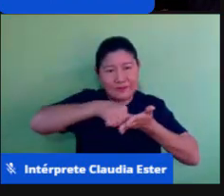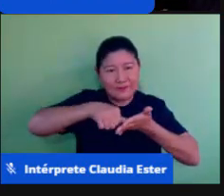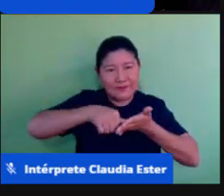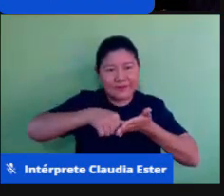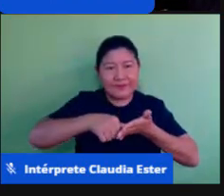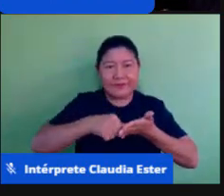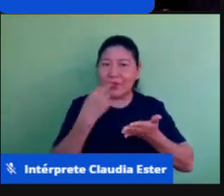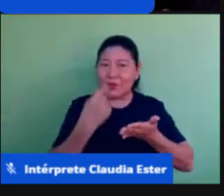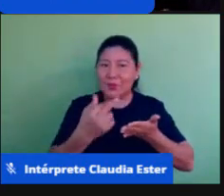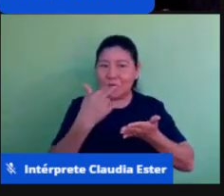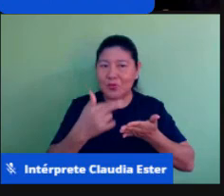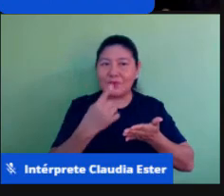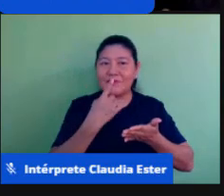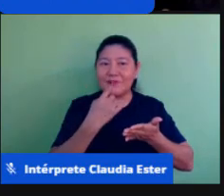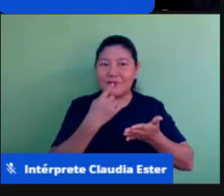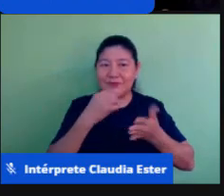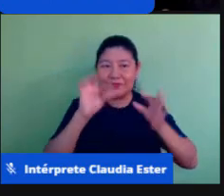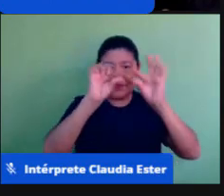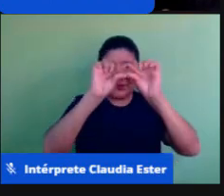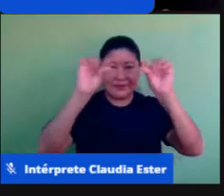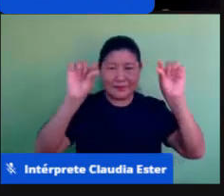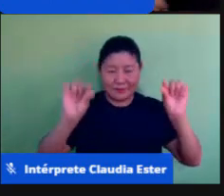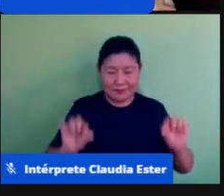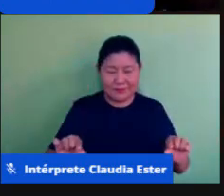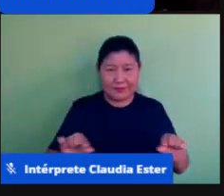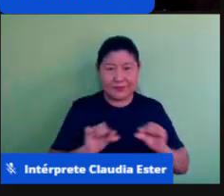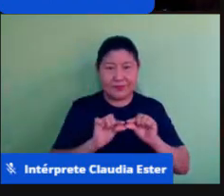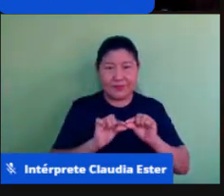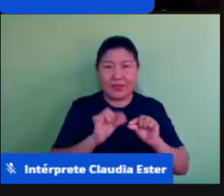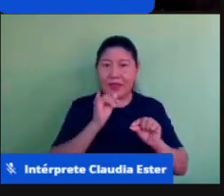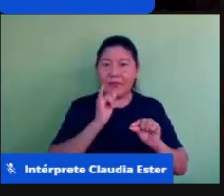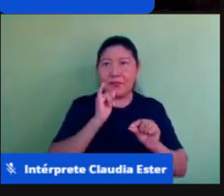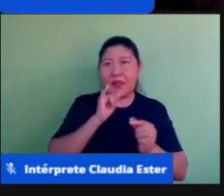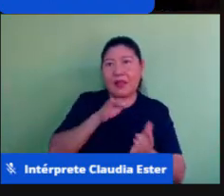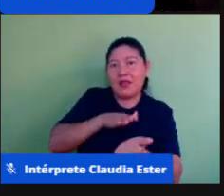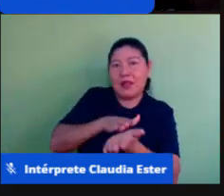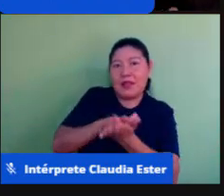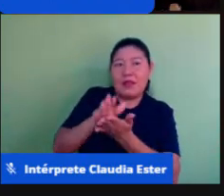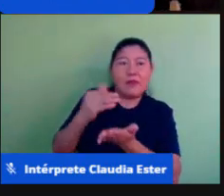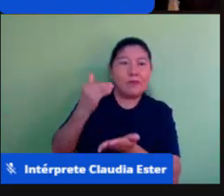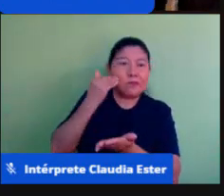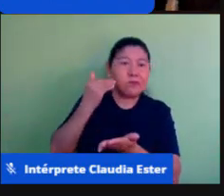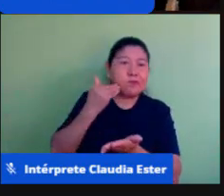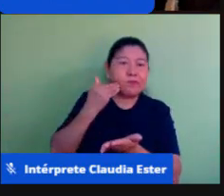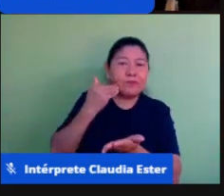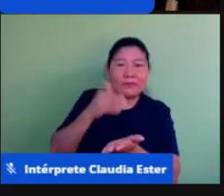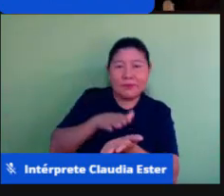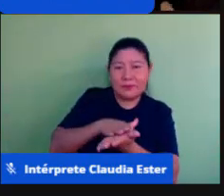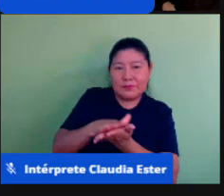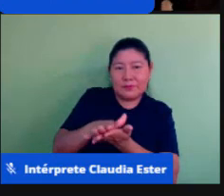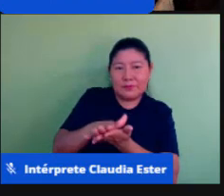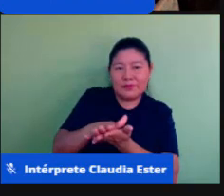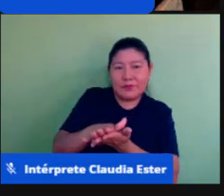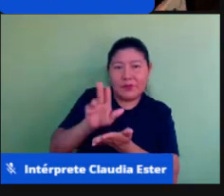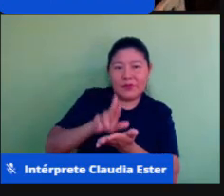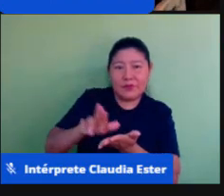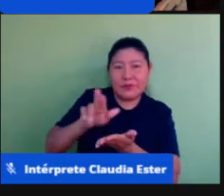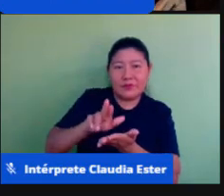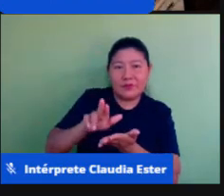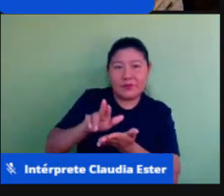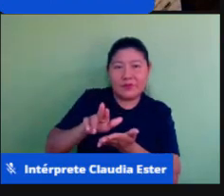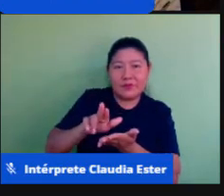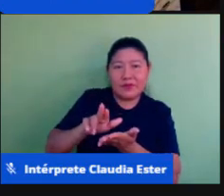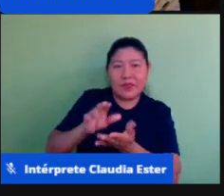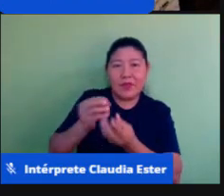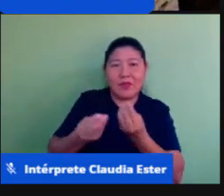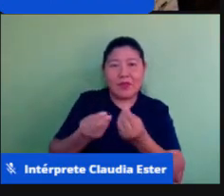E plastifiquei. Ai, mas eu não tenho plastificador. Eu também não. Eu também não tenho. Isso aqui eu coloquei e passei com